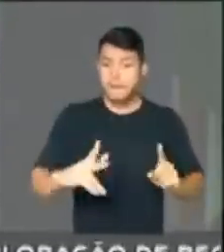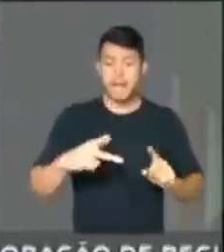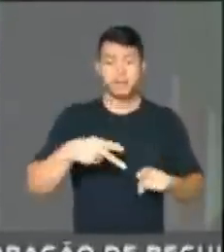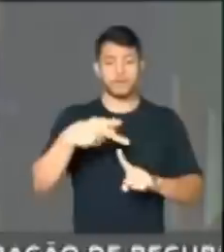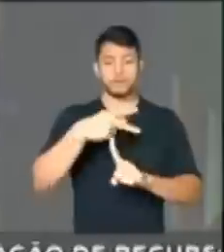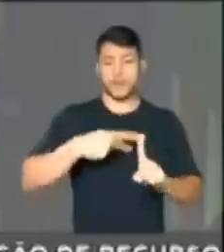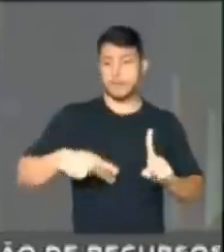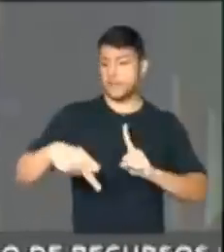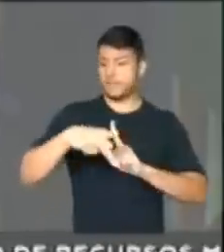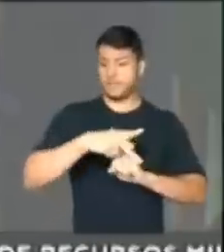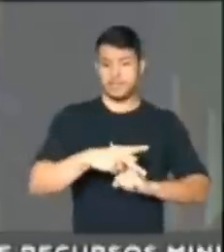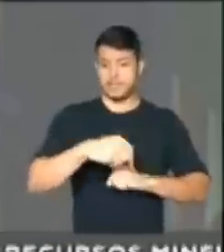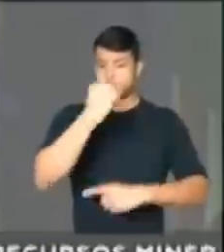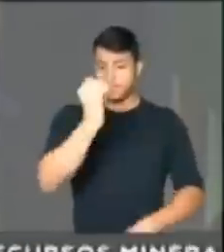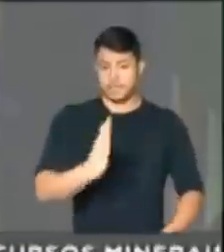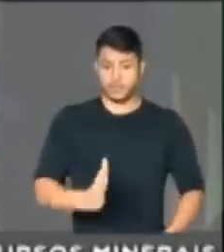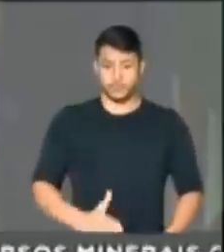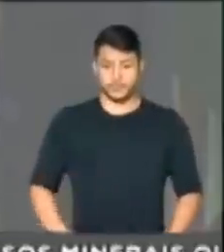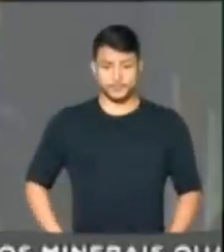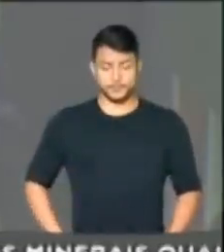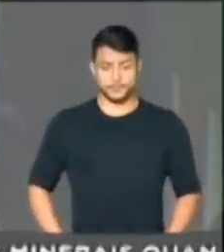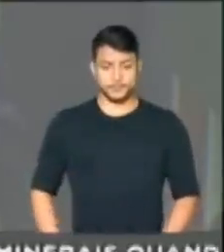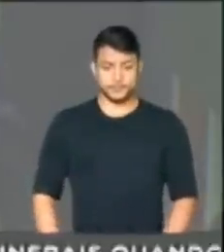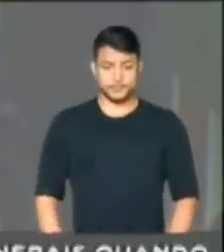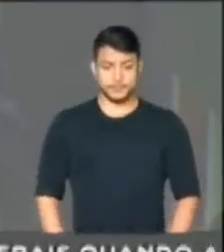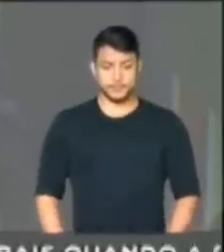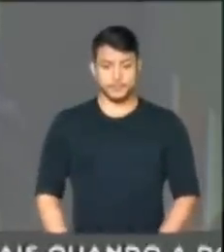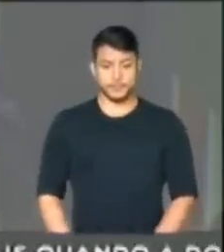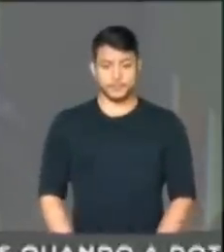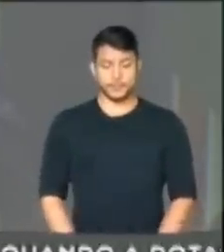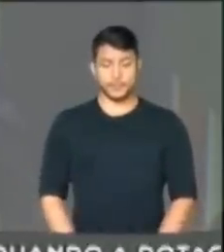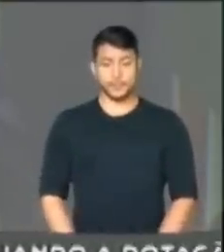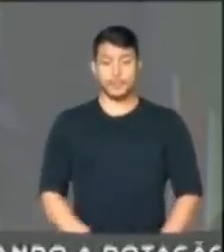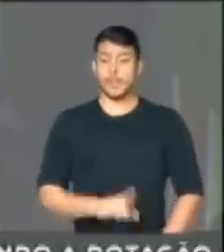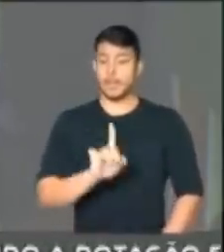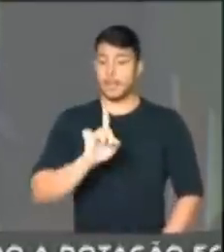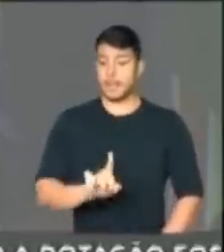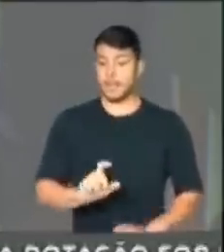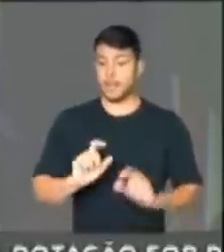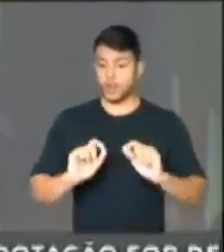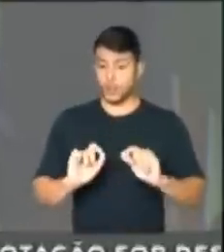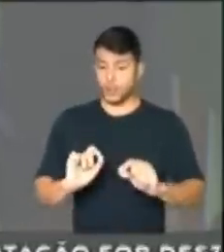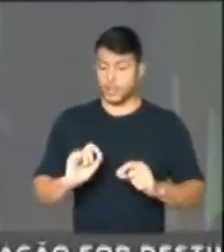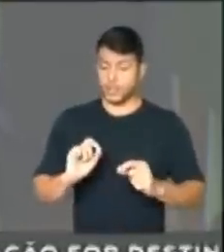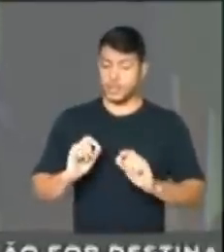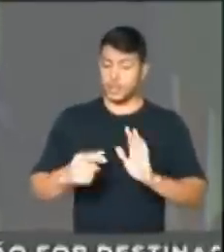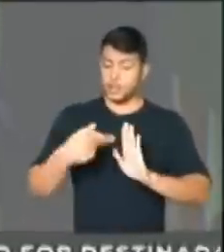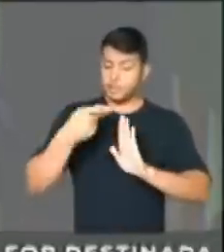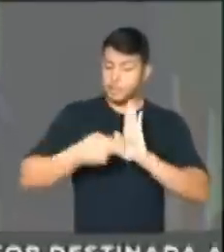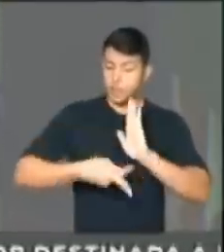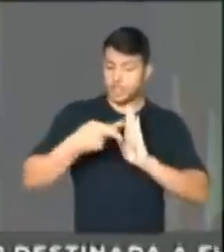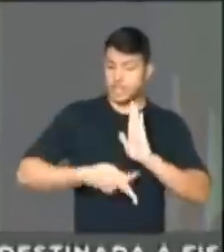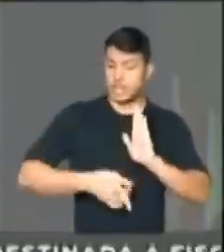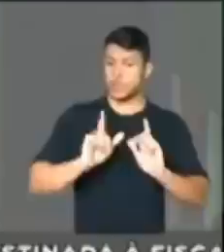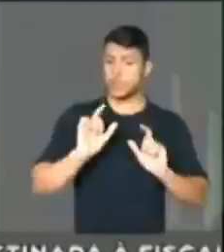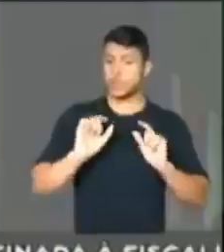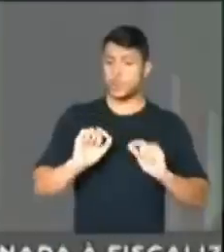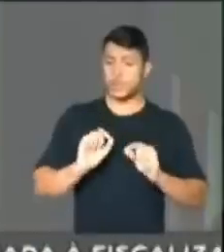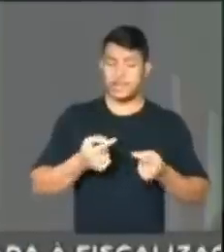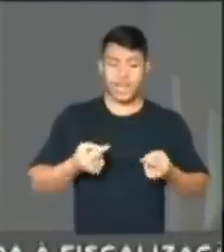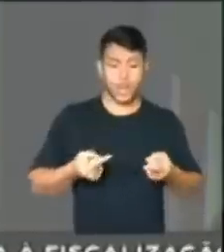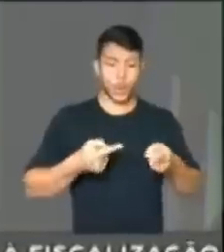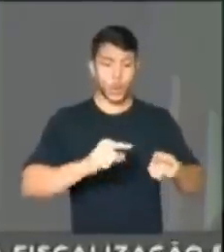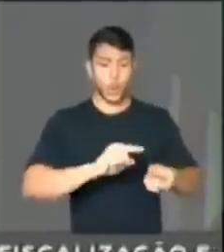Brasil. E mais do que isso, é um projeto que penaliza as pessoas